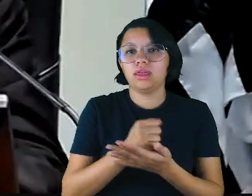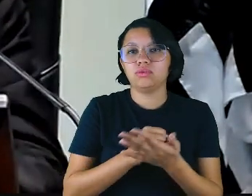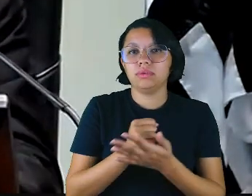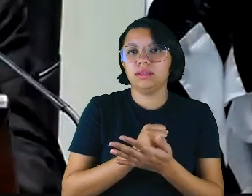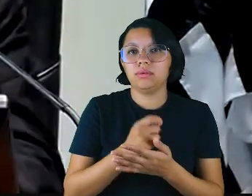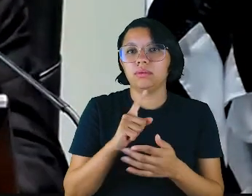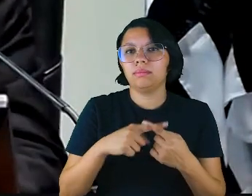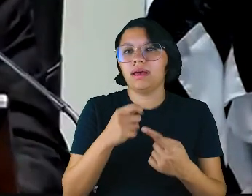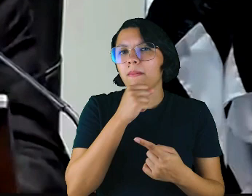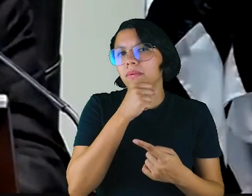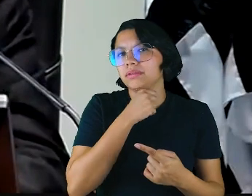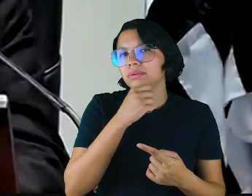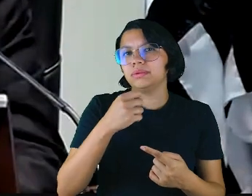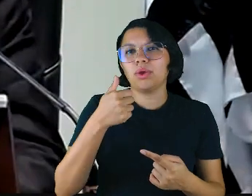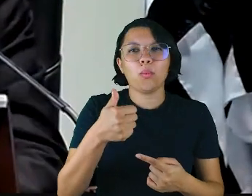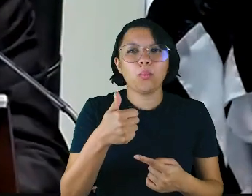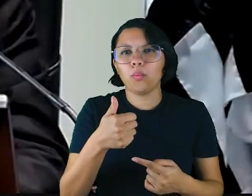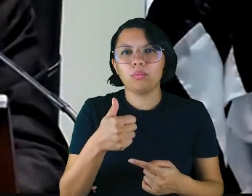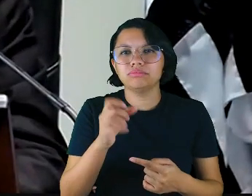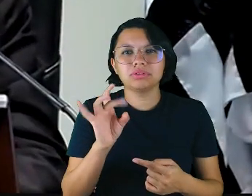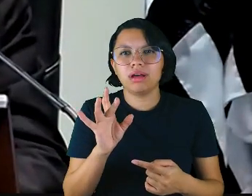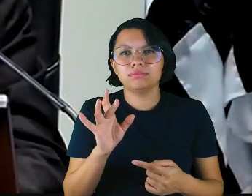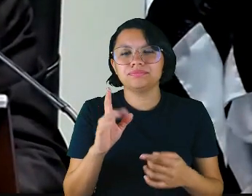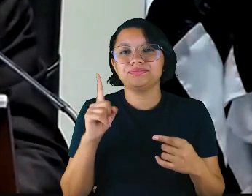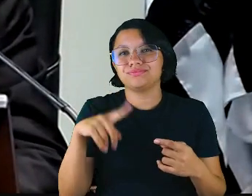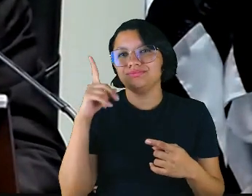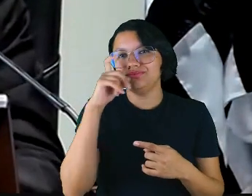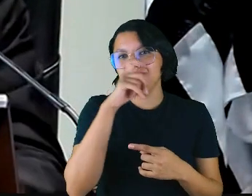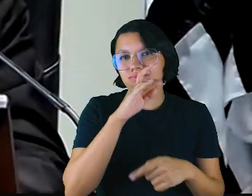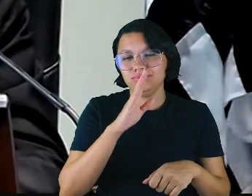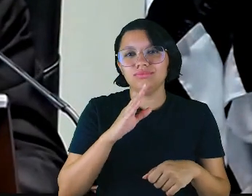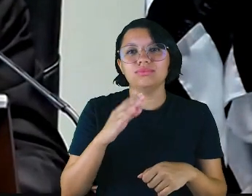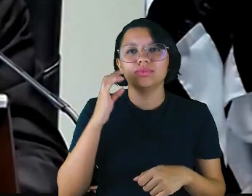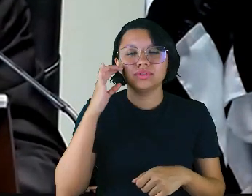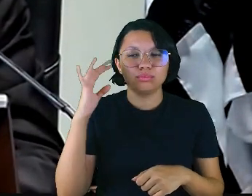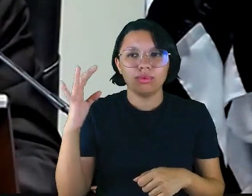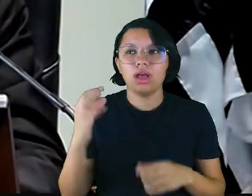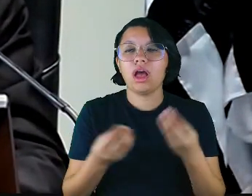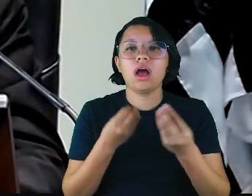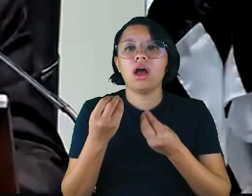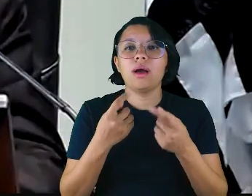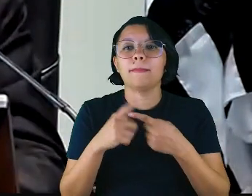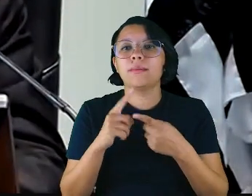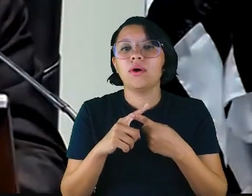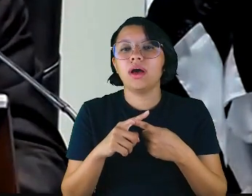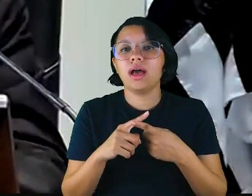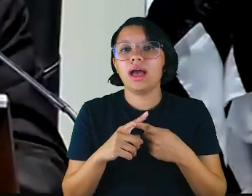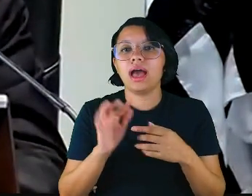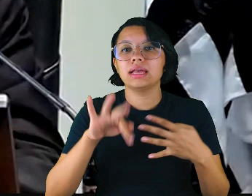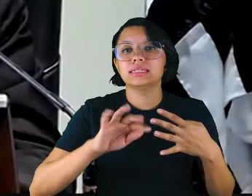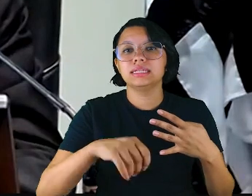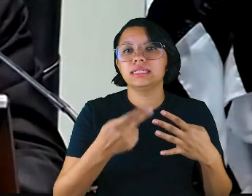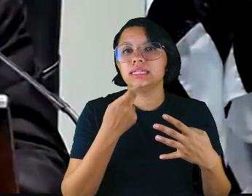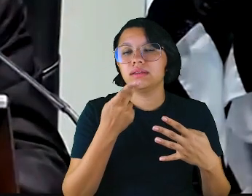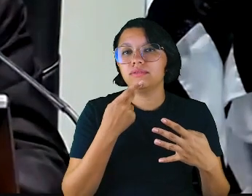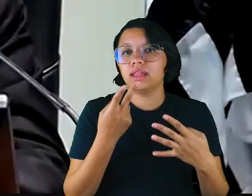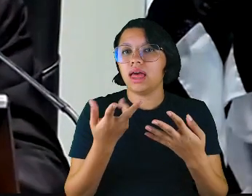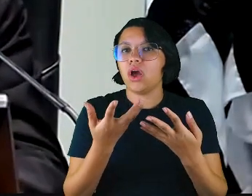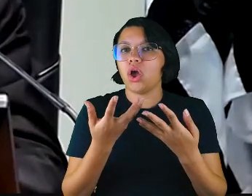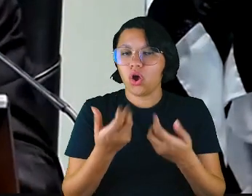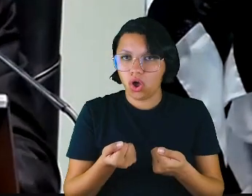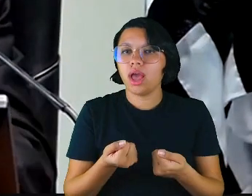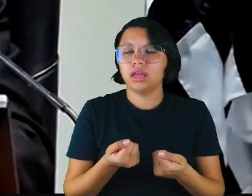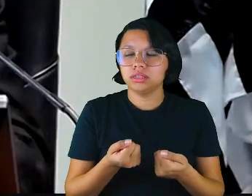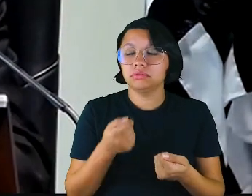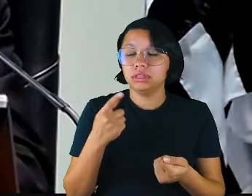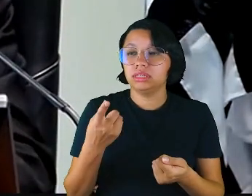mínimos, e a aposentadoria é um salário mínimo. E esse é mais difícil ainda de imaginar, porque a sentença vai dizer,